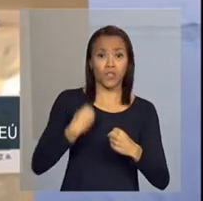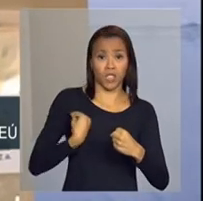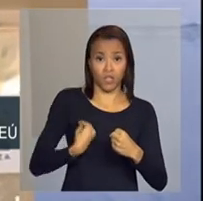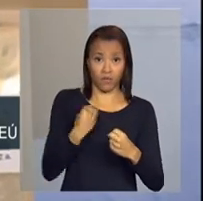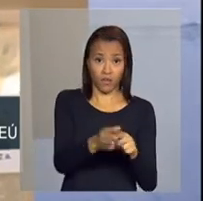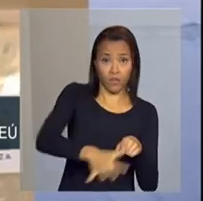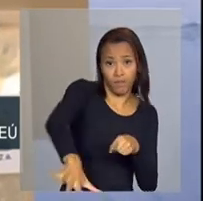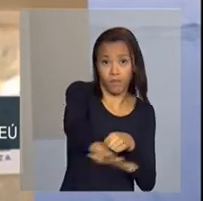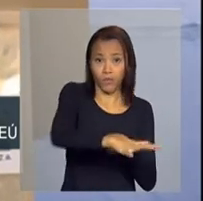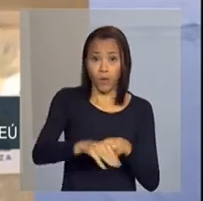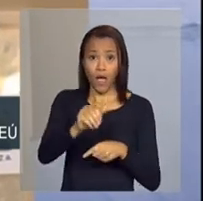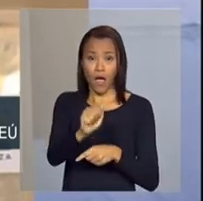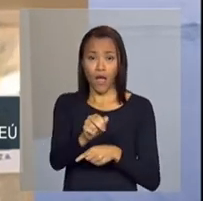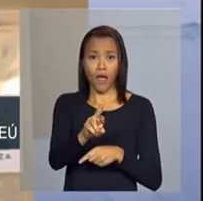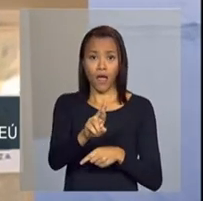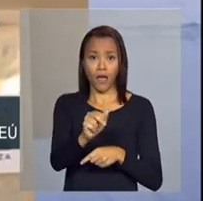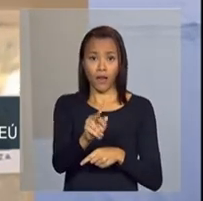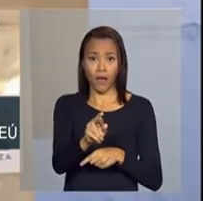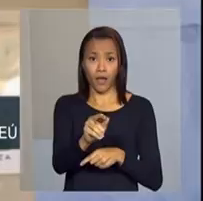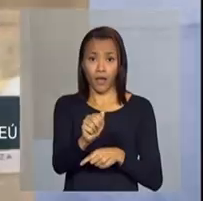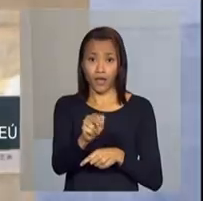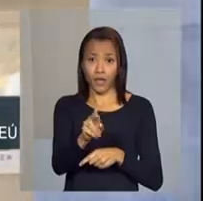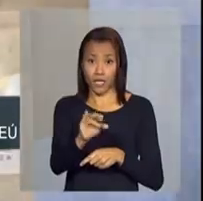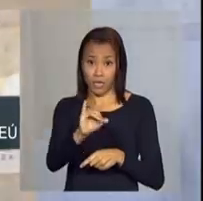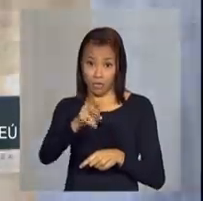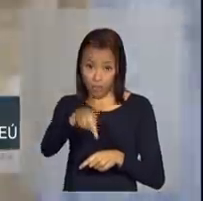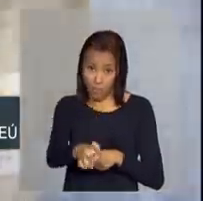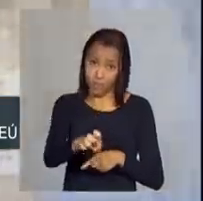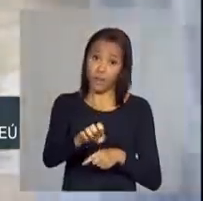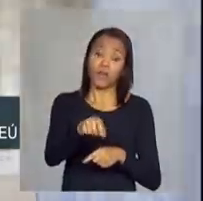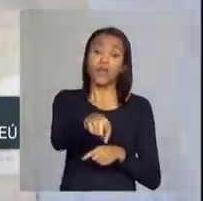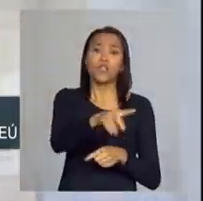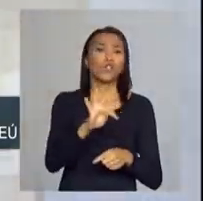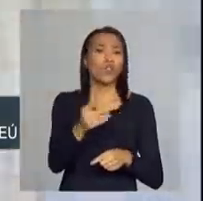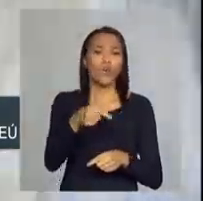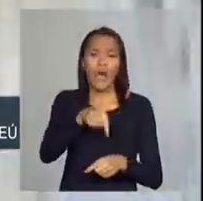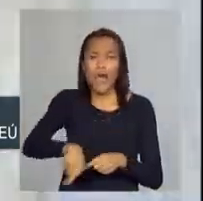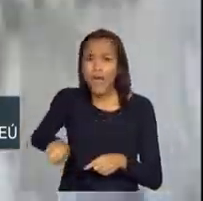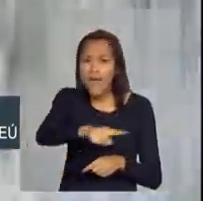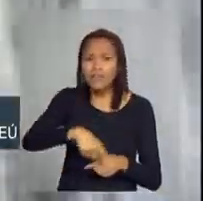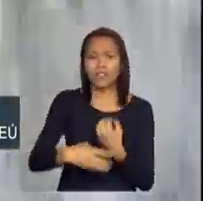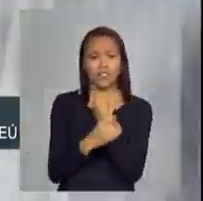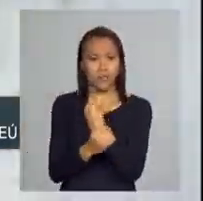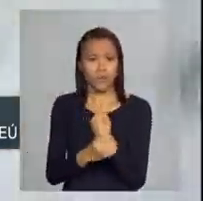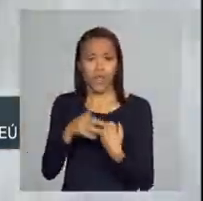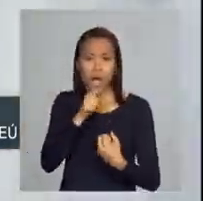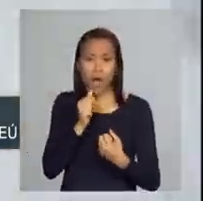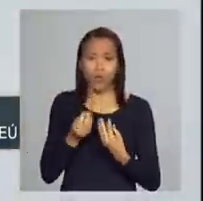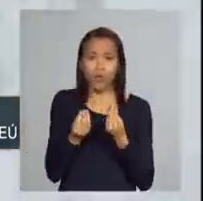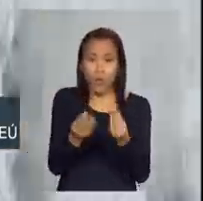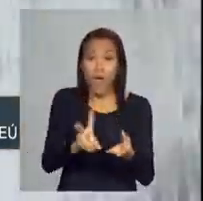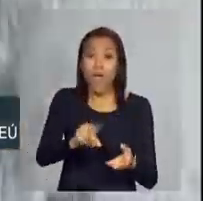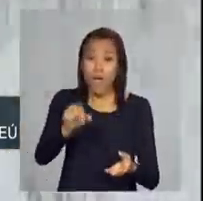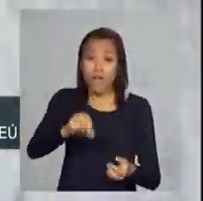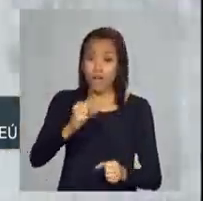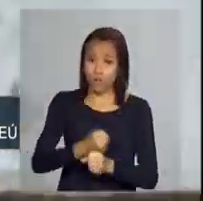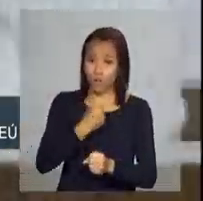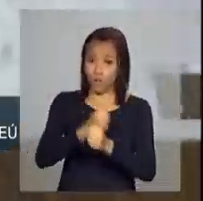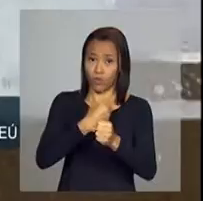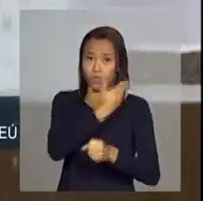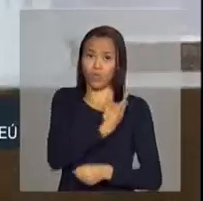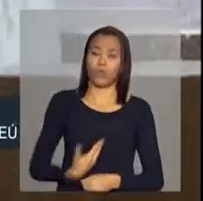Sertão do Araripe. Todas essas obras de garantia hídrica serão executadas pelo governo